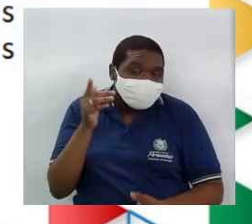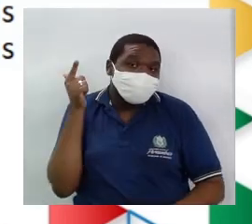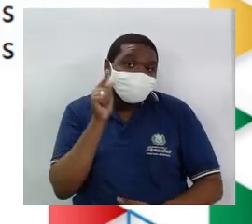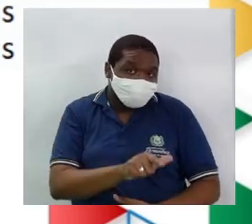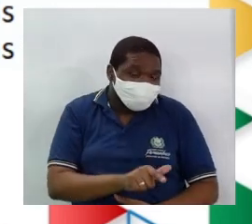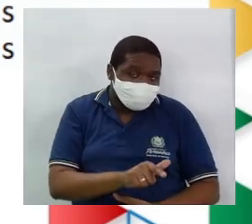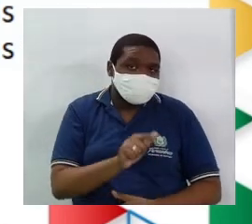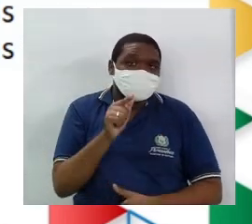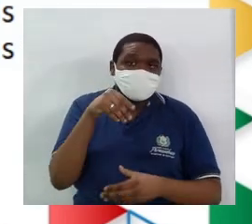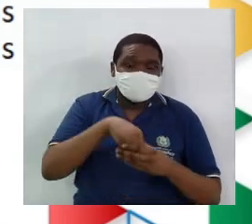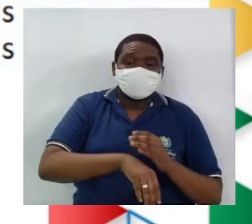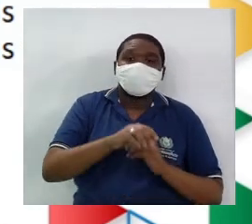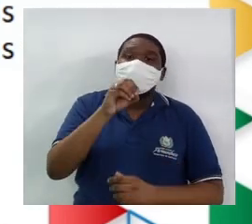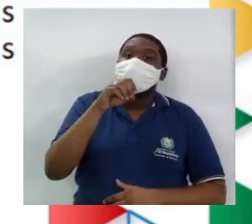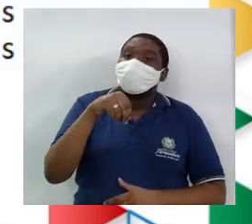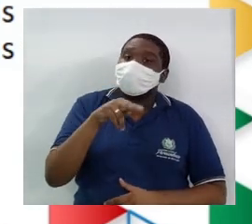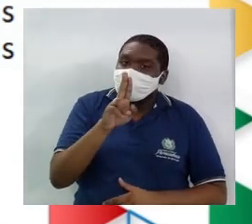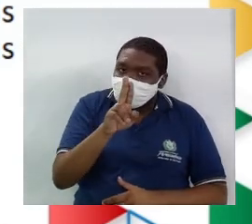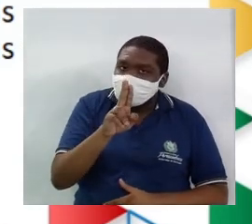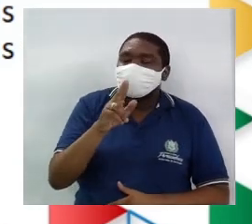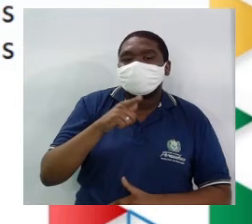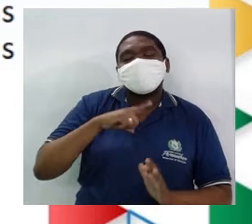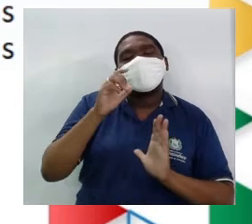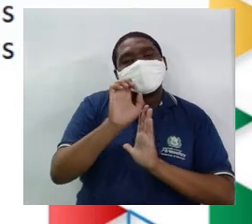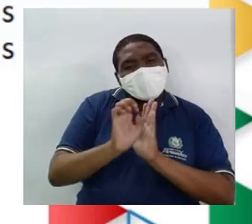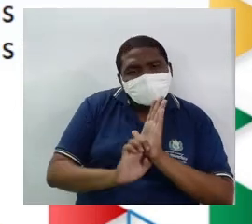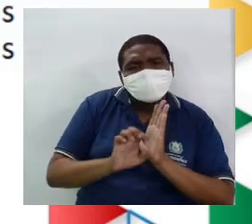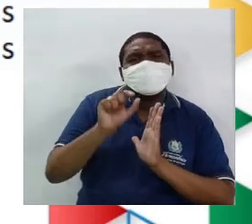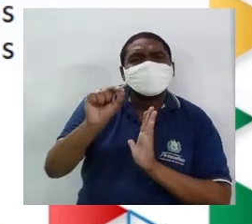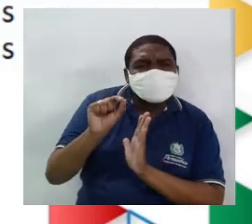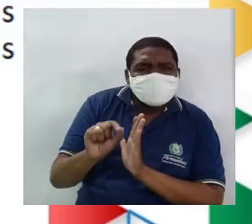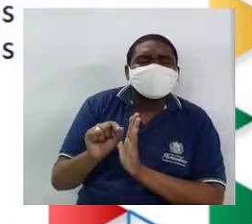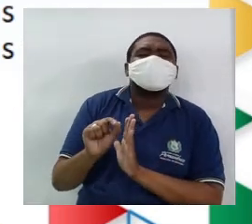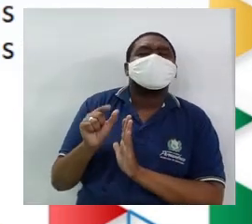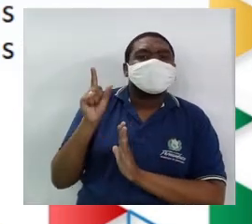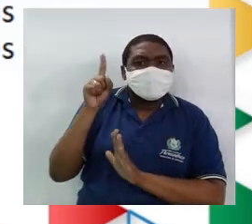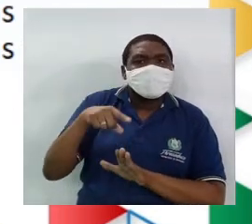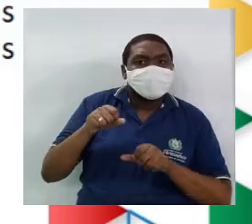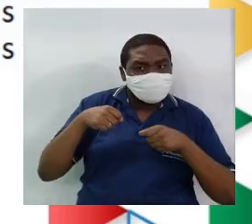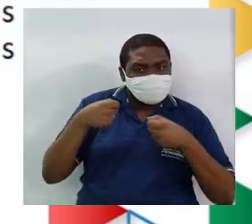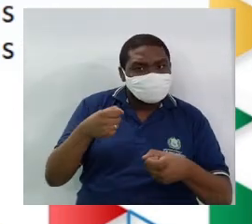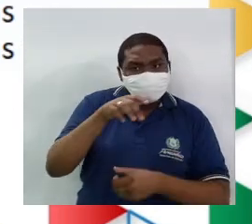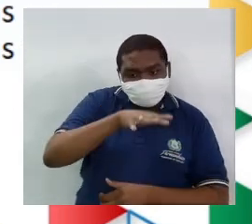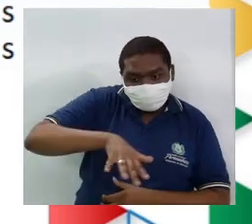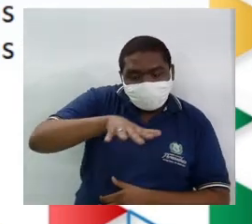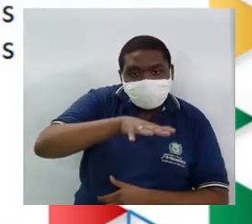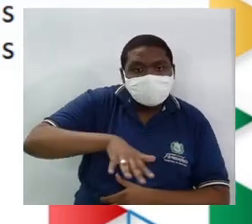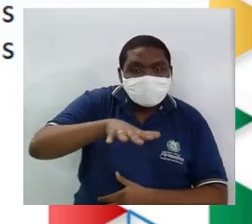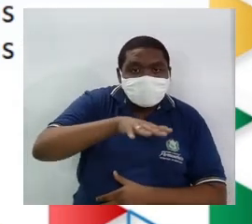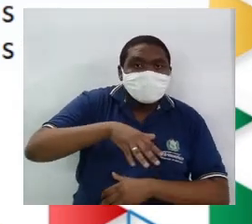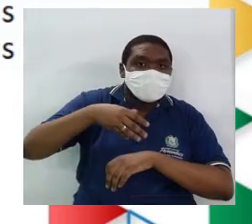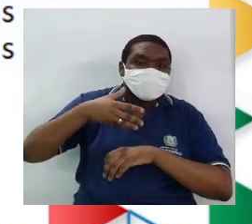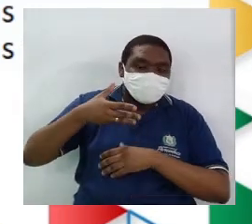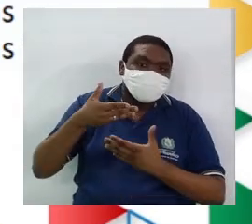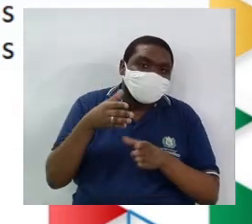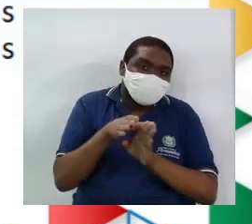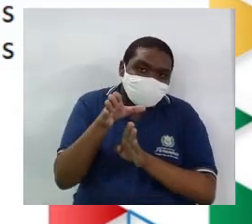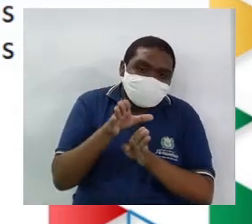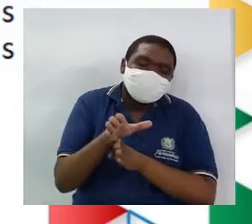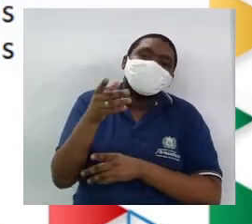na ONU o estatutos de que? Consultivo Geral do Conselho